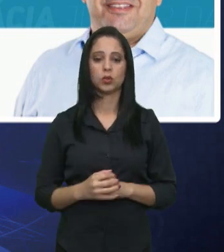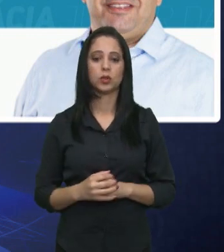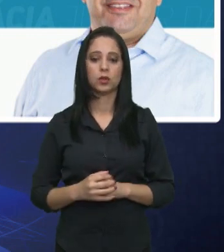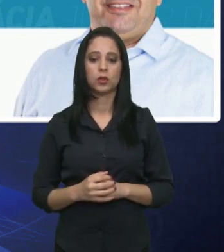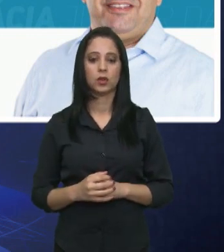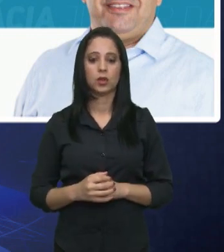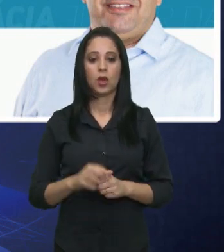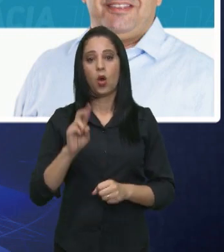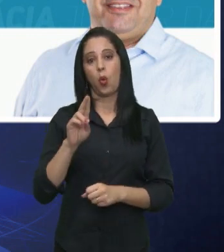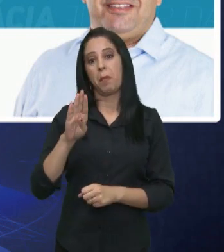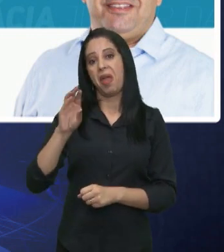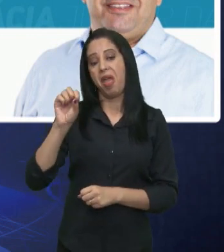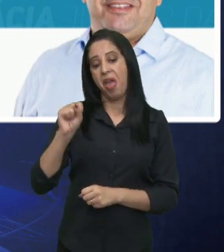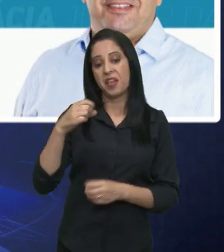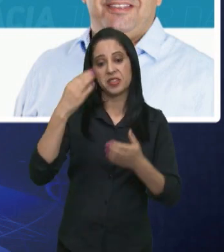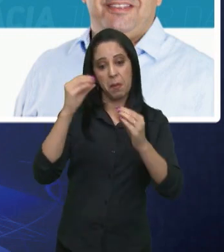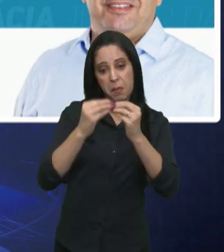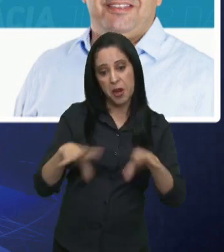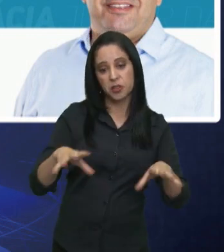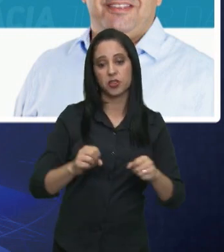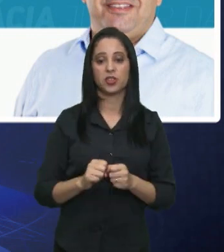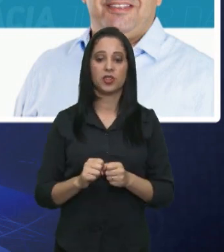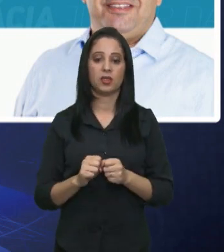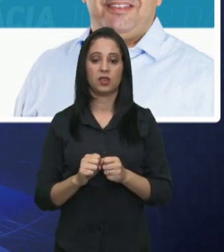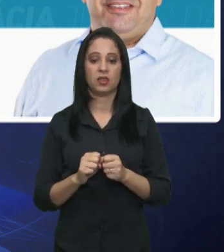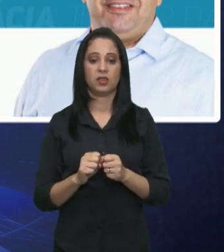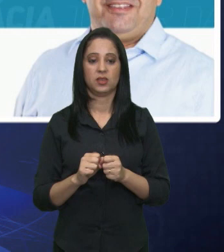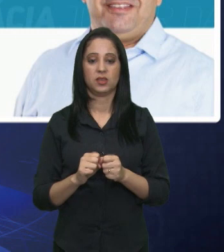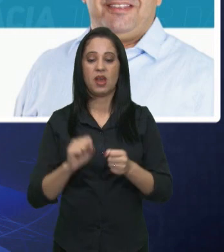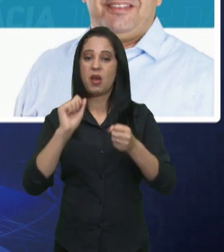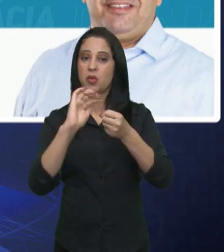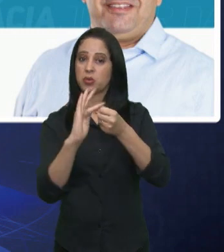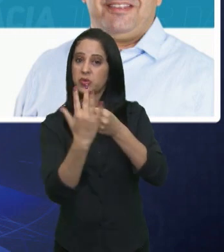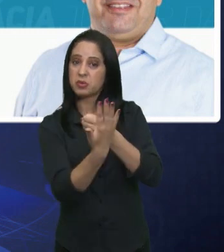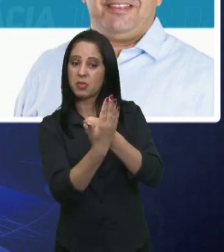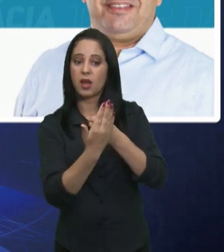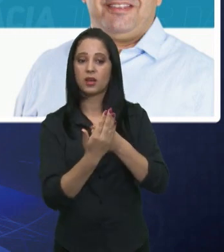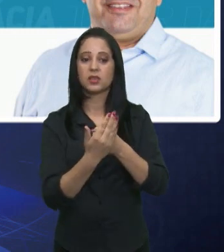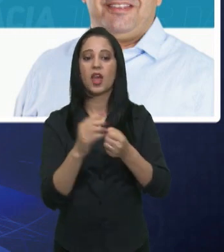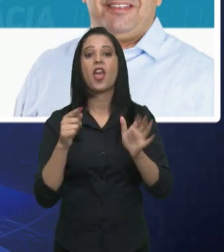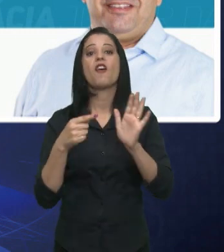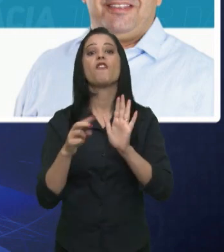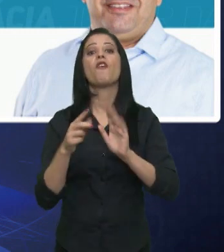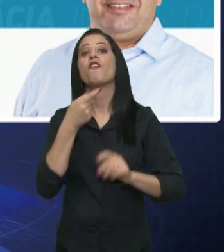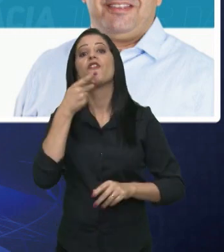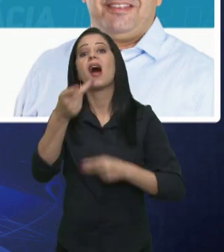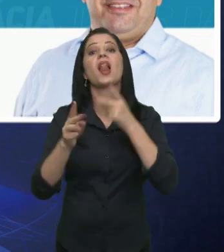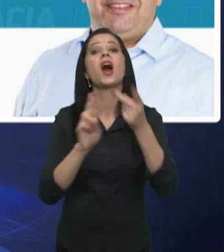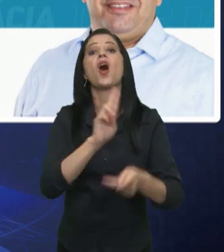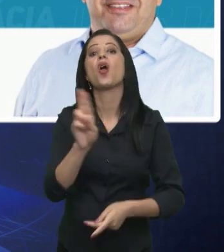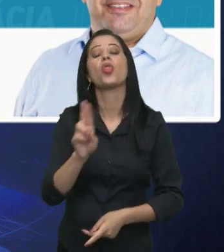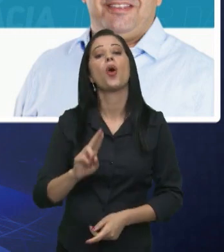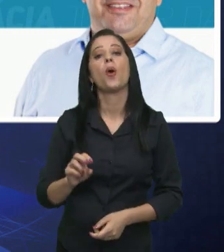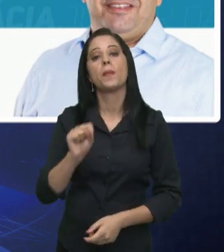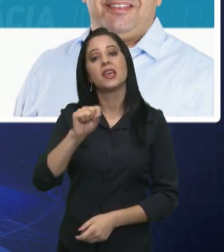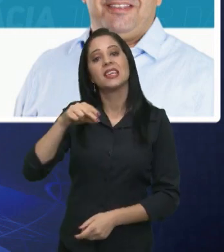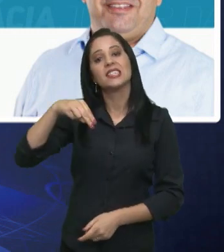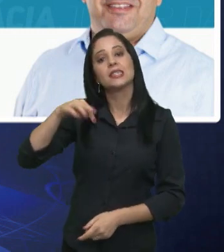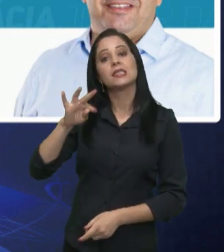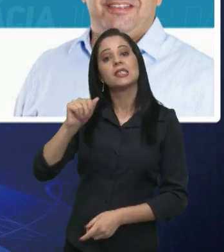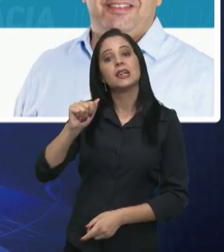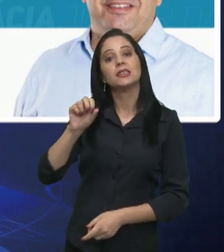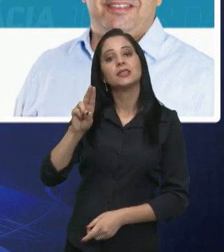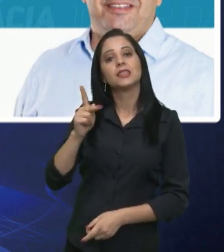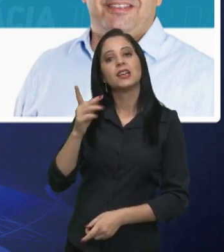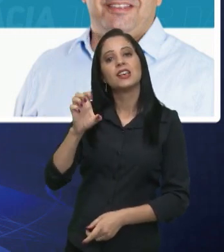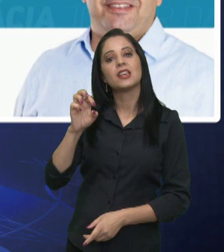É as UBSs, é os bairros novos, que poderia ter UBS. Eu vou citar lá o Santa Hermínia, que poderia ter uma UBS digna